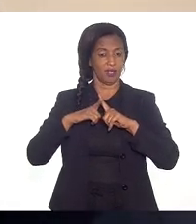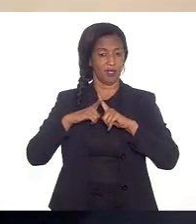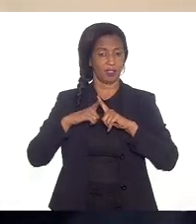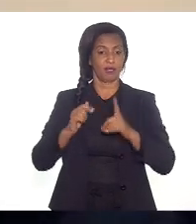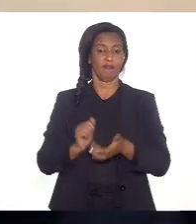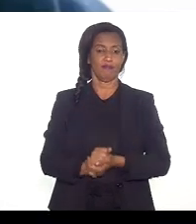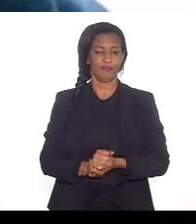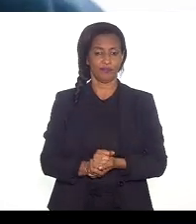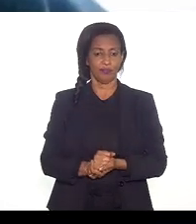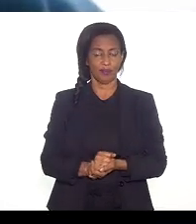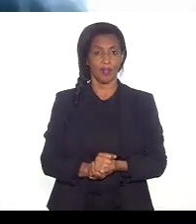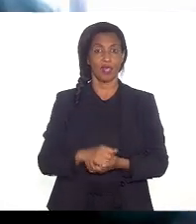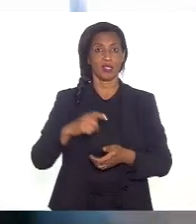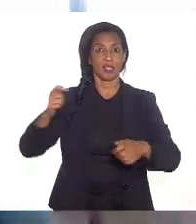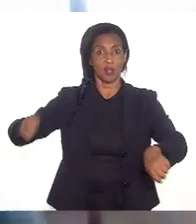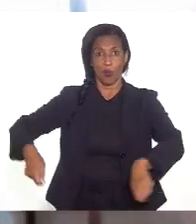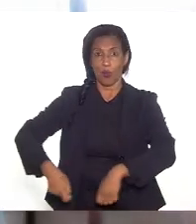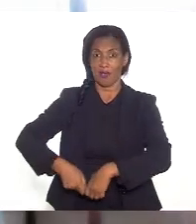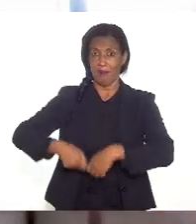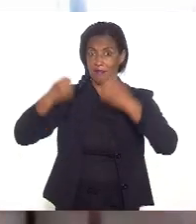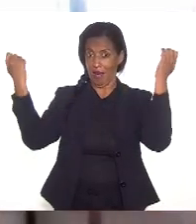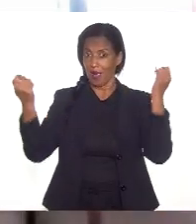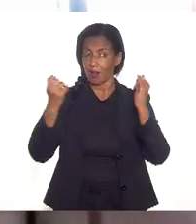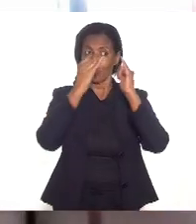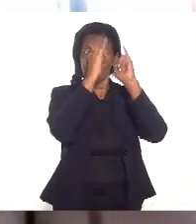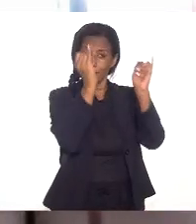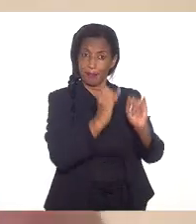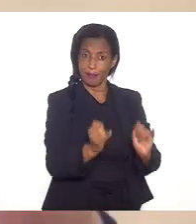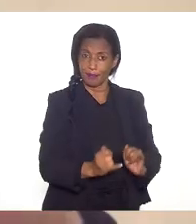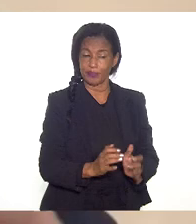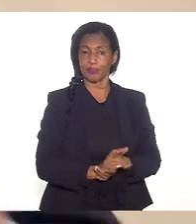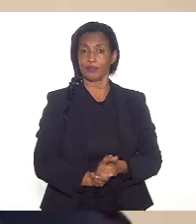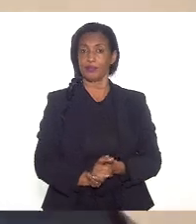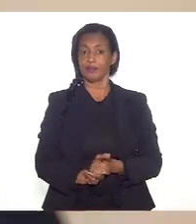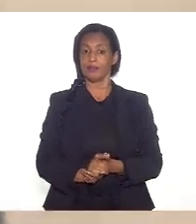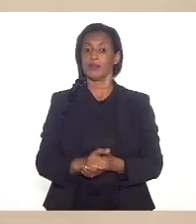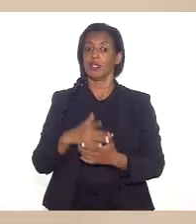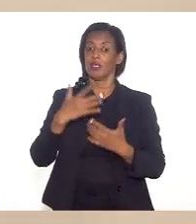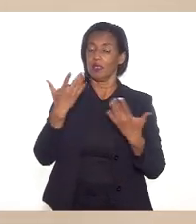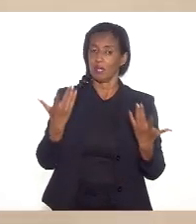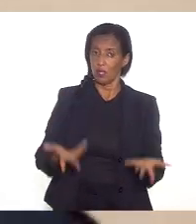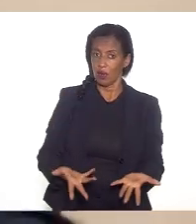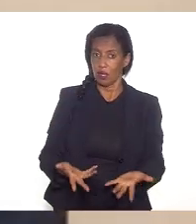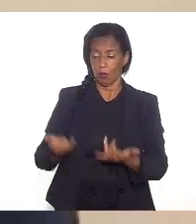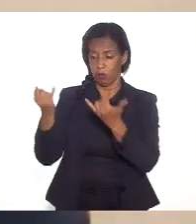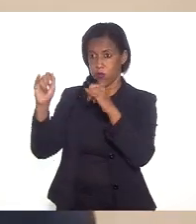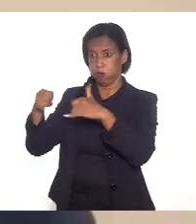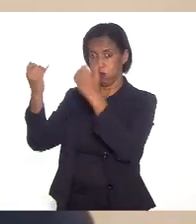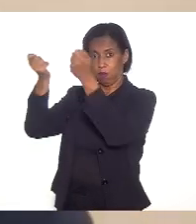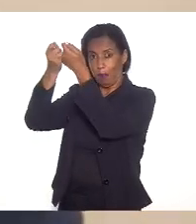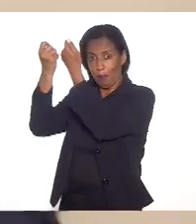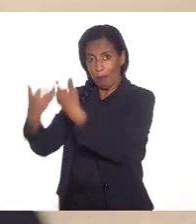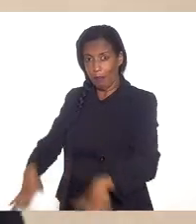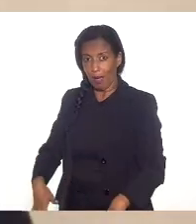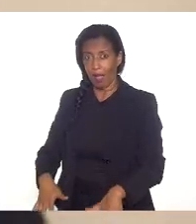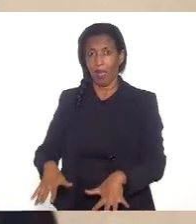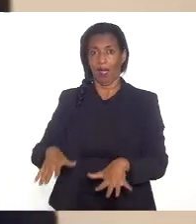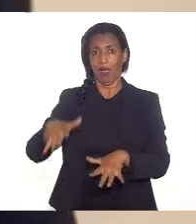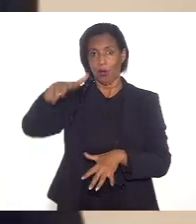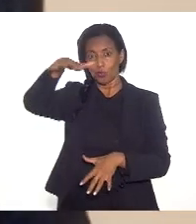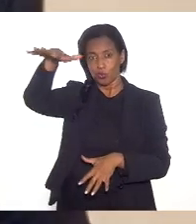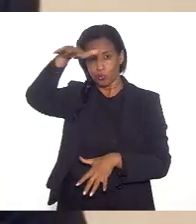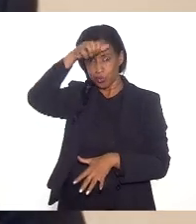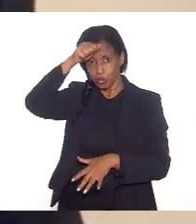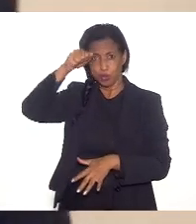são maltratados, são quebrados os santos, não é? Os santos católicos são quebrados, os terrenos, os